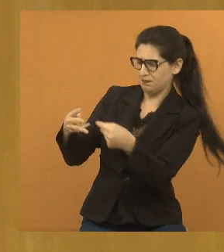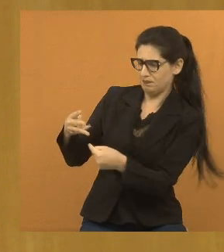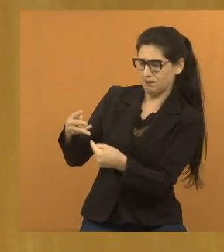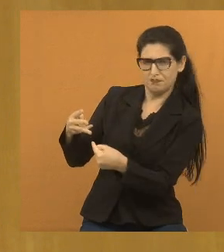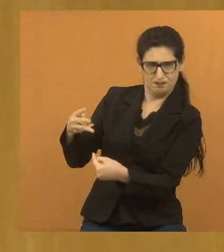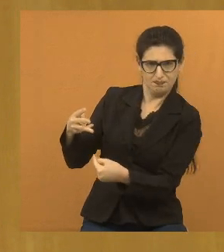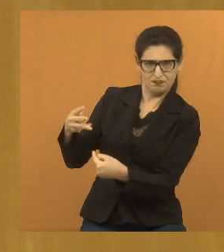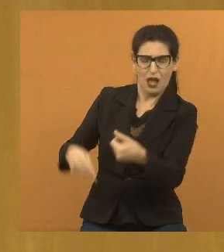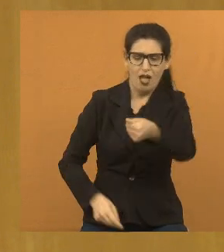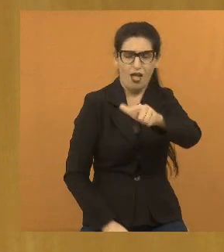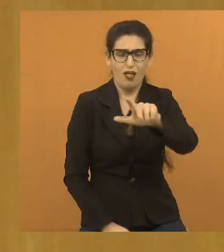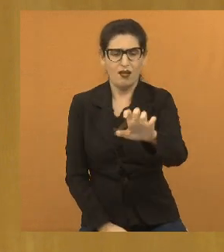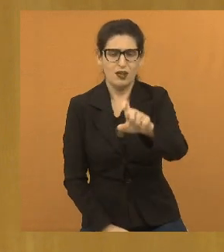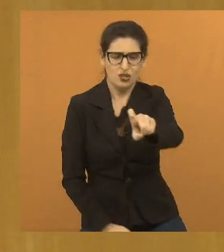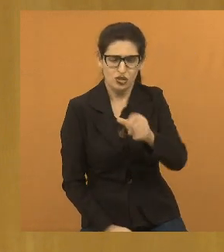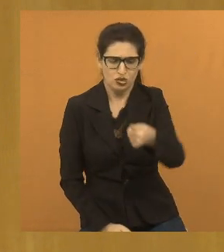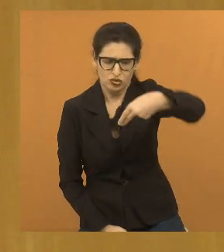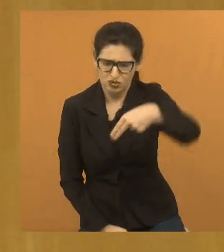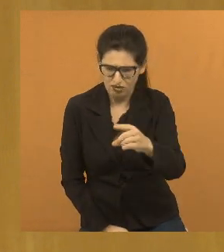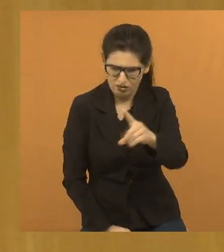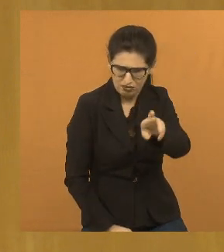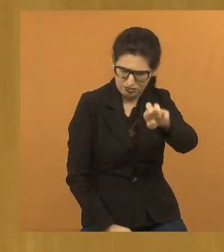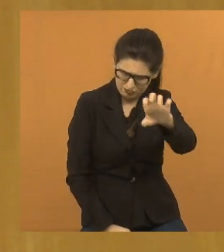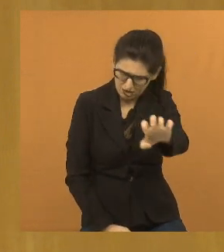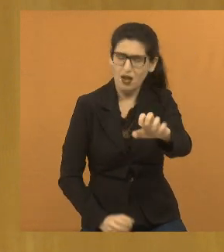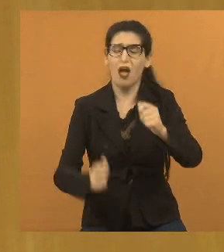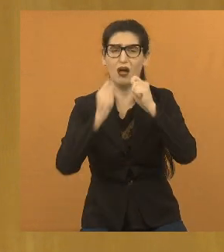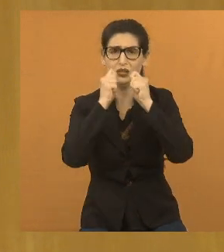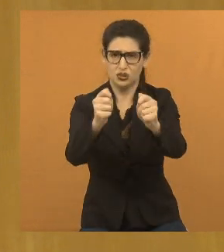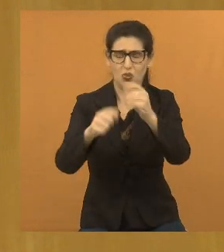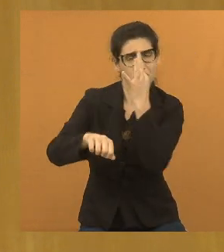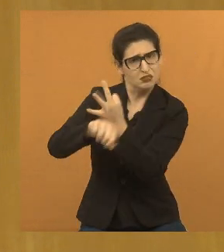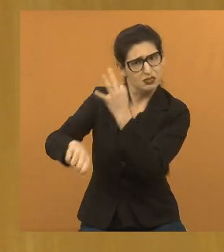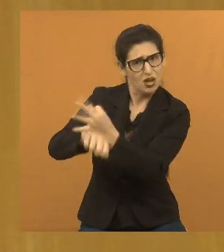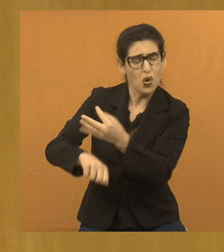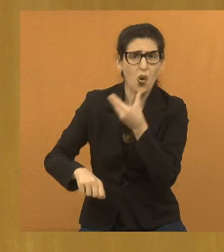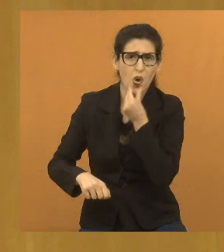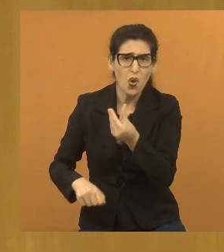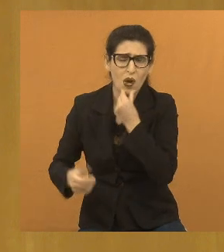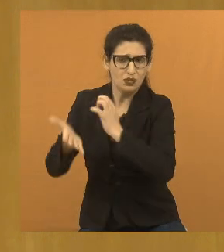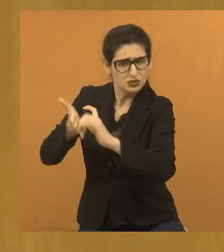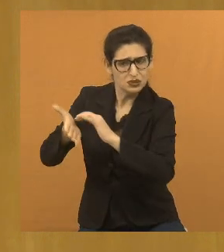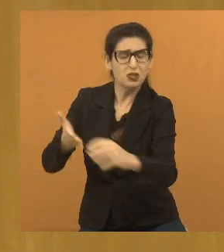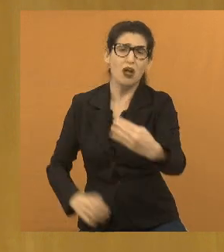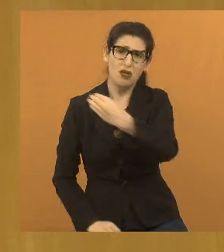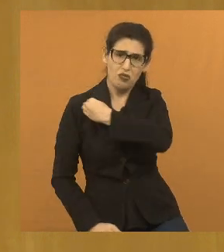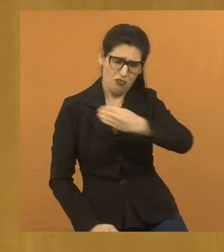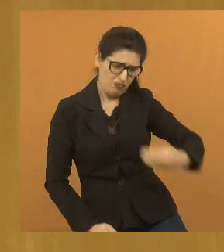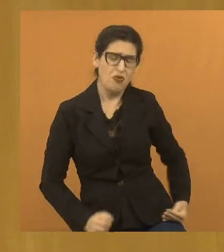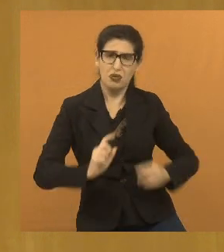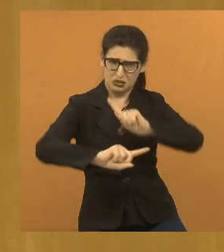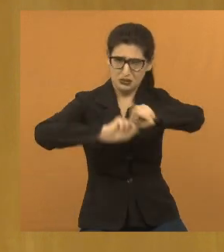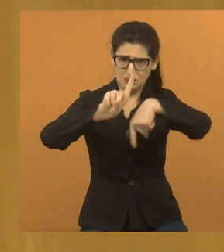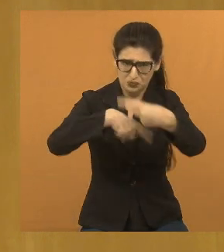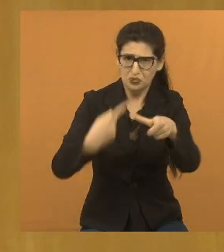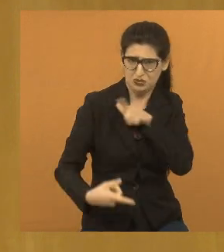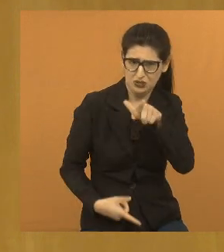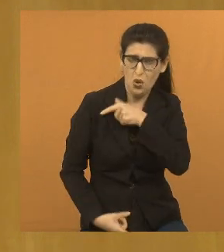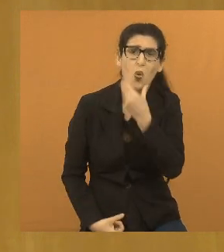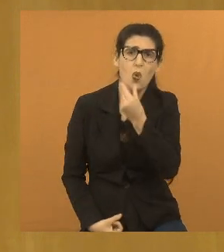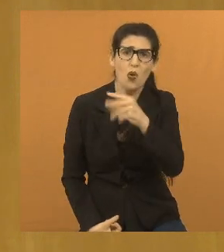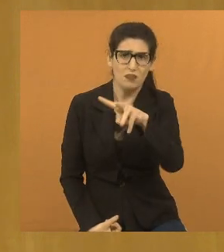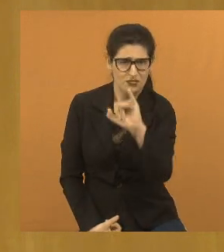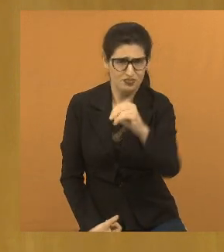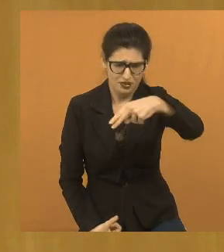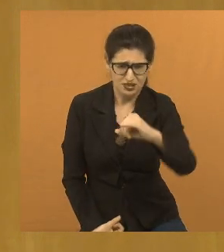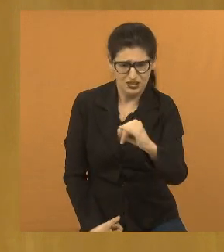Inicialmente, Alexandre Vaz de Oliveira Moraes, assessor técnico da Secretaria de Governo. Depois teremos Vinícius dos